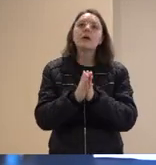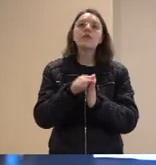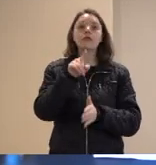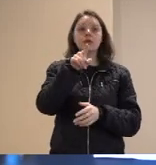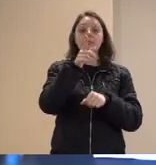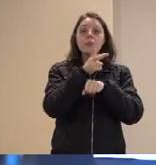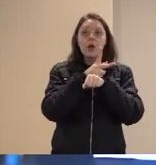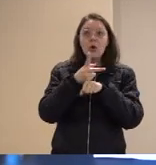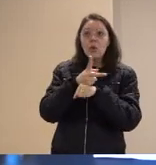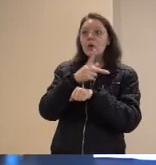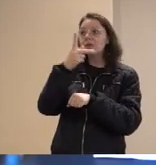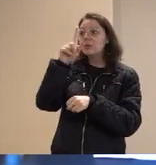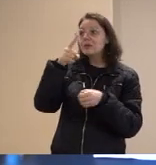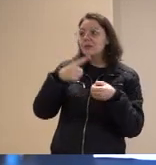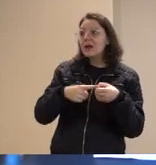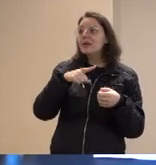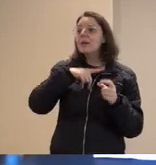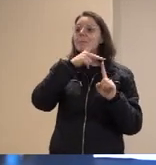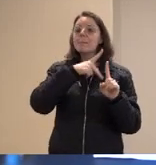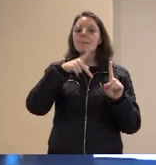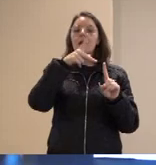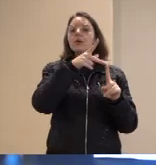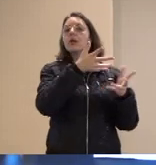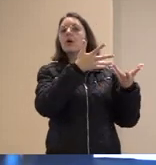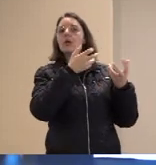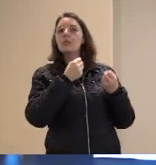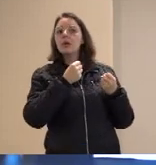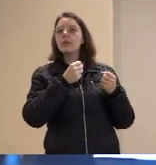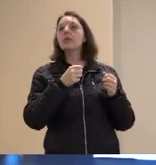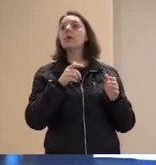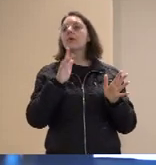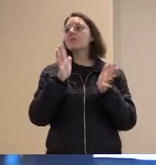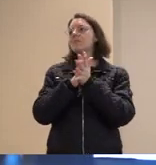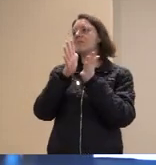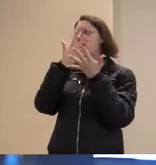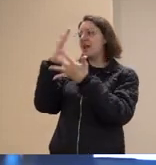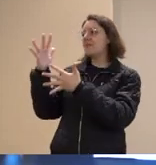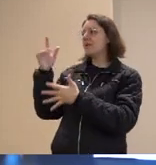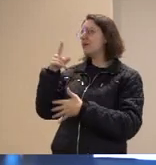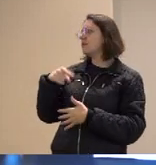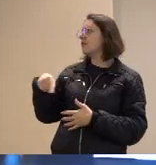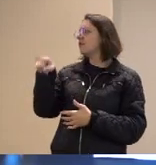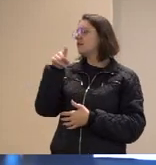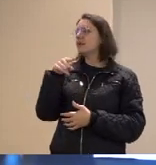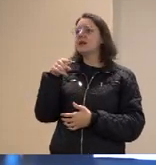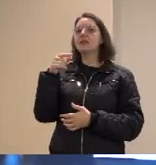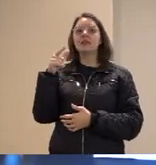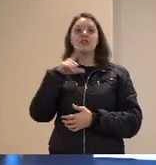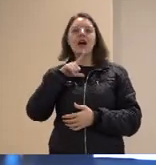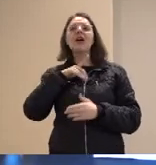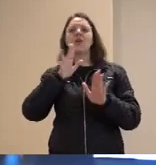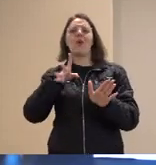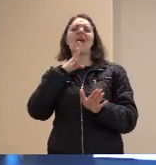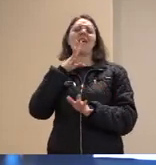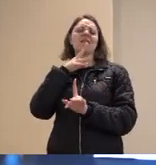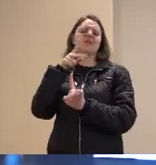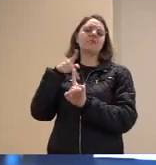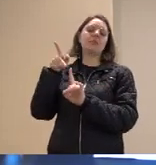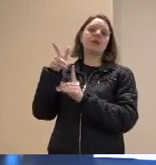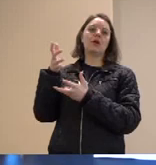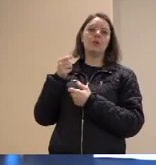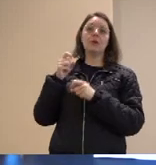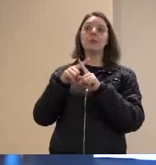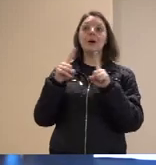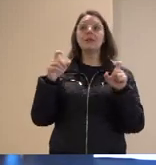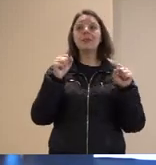e procurem o plano de acolhimento. Parabéns para quem não está com esse plano na gaveta, mas é possível que ele esteja